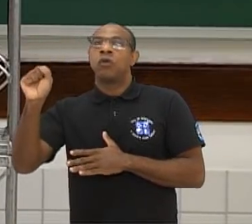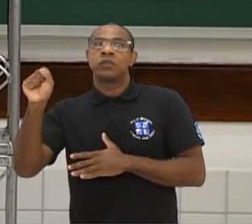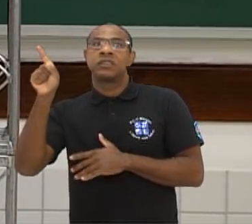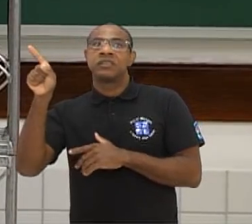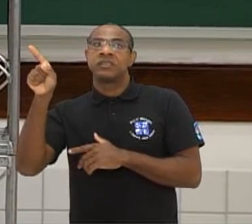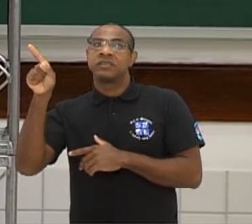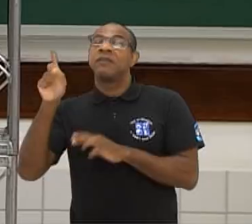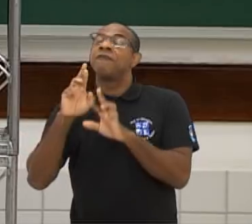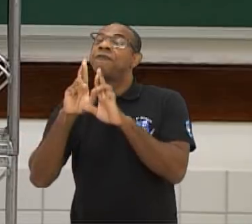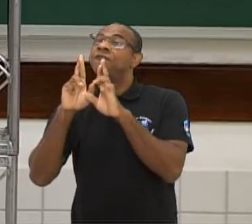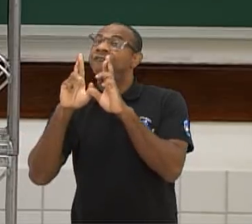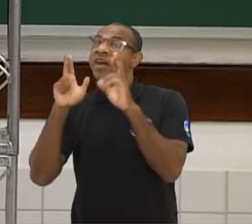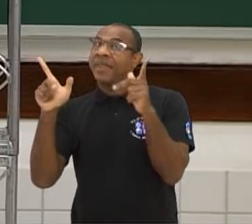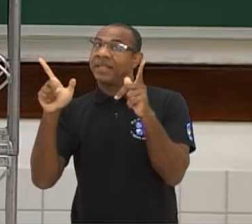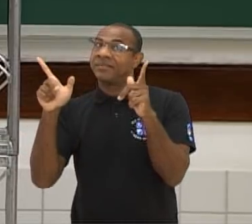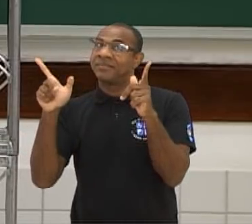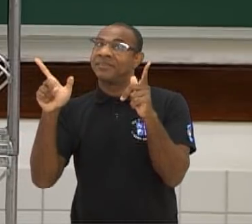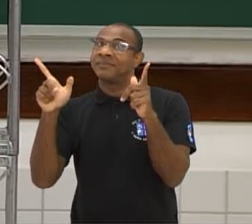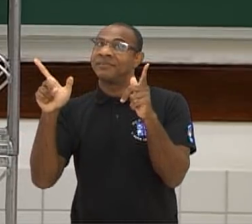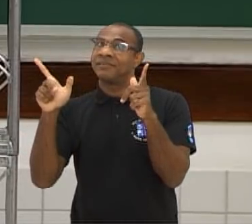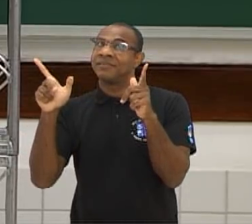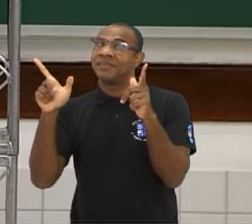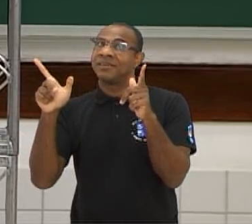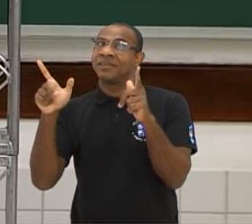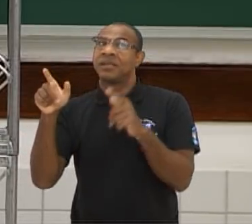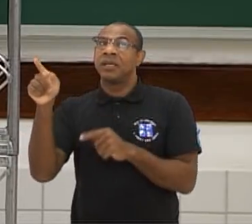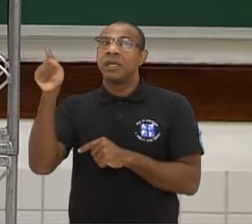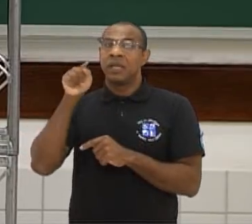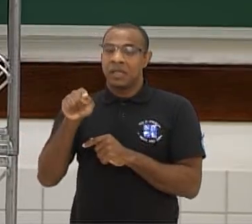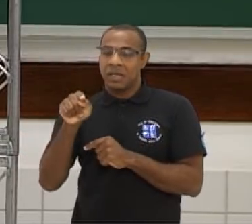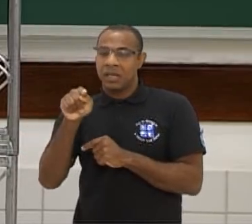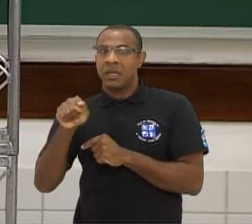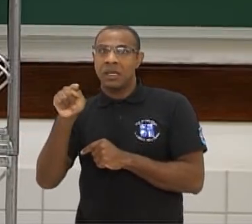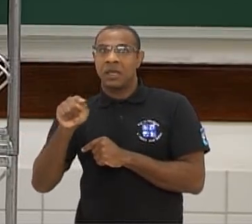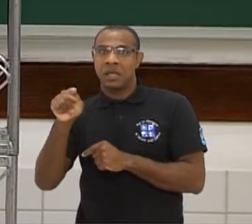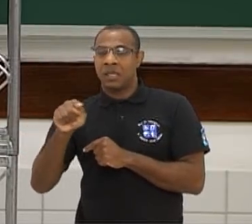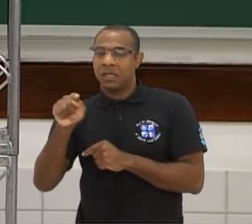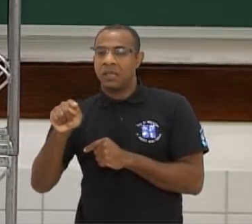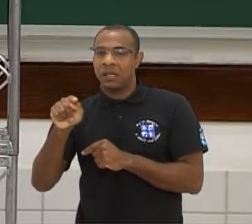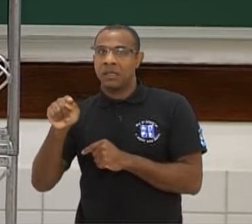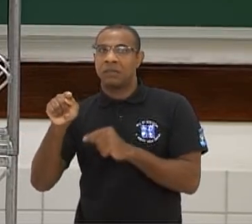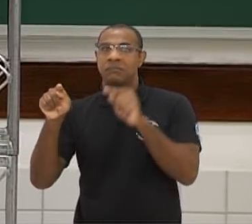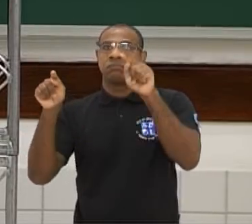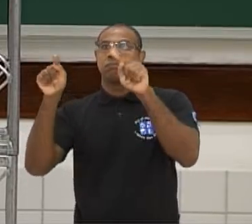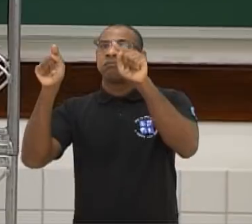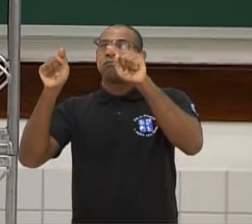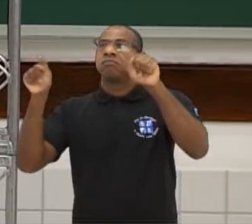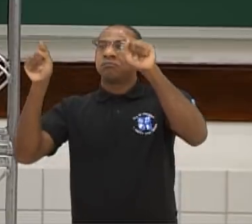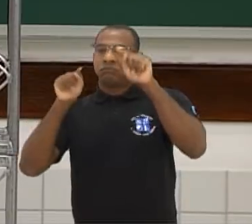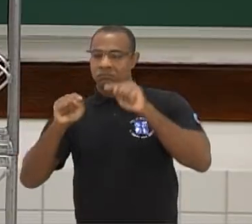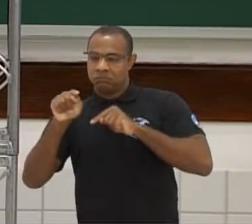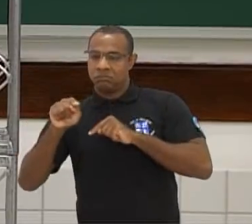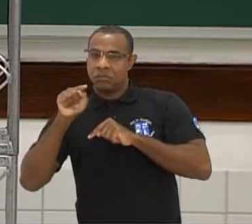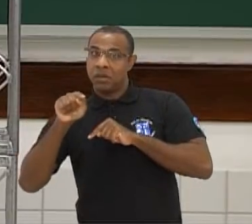de potencial, e esse pino do meio, tanto aqui quanto aqui, tanto faz, ele é o